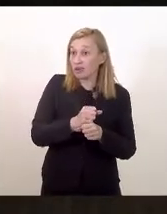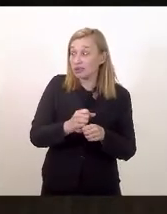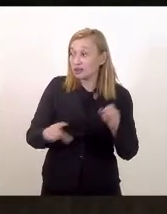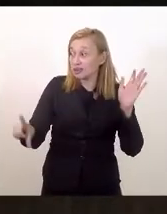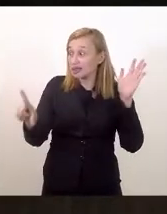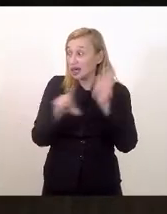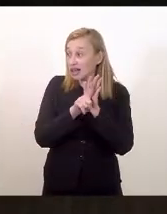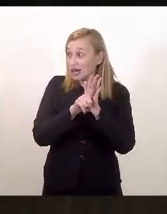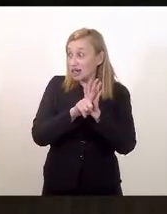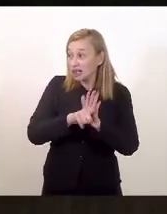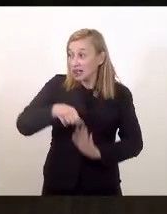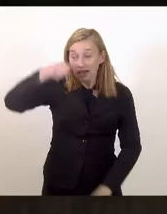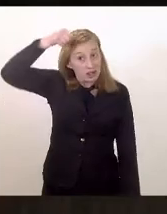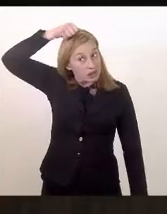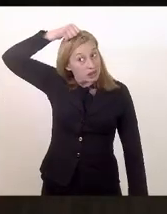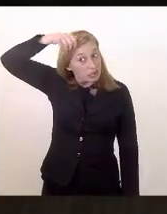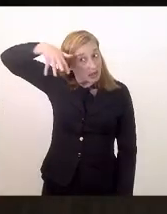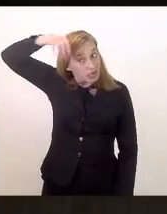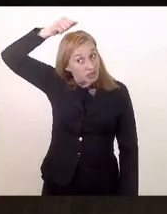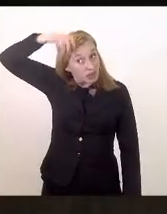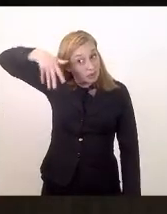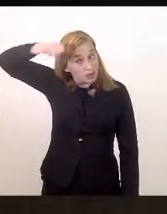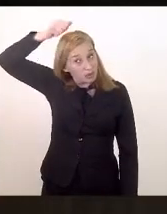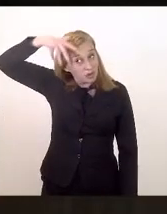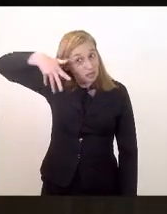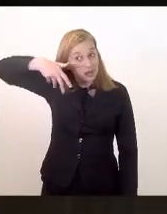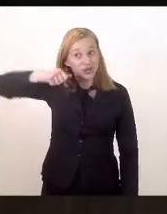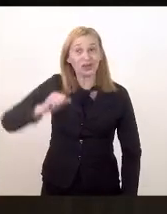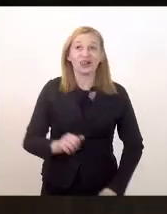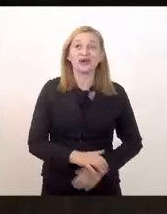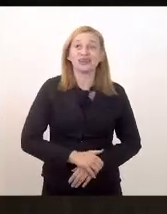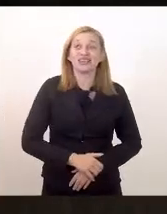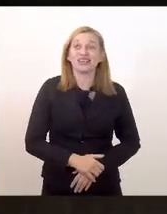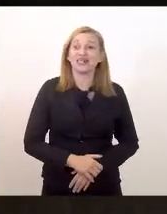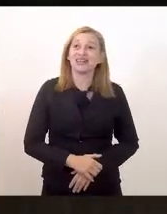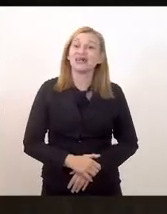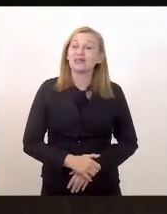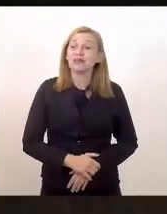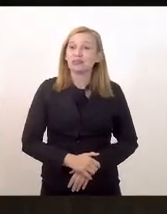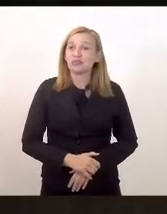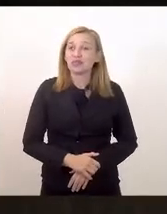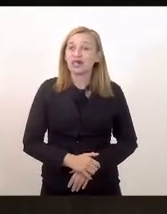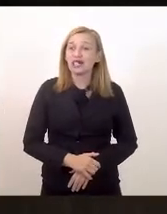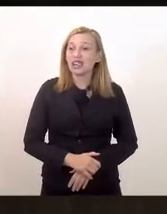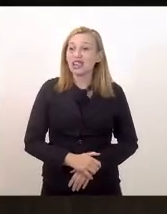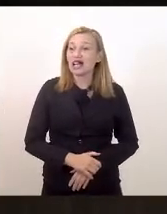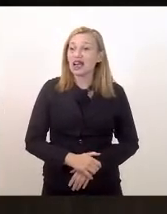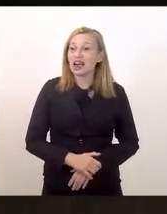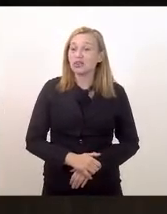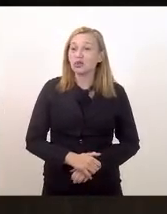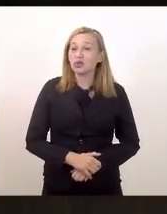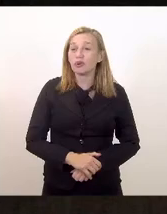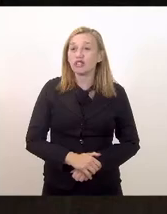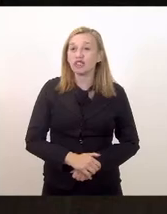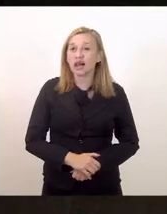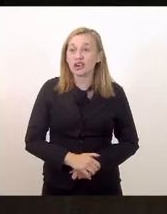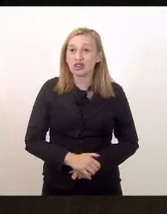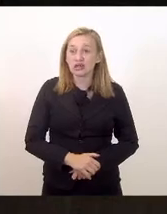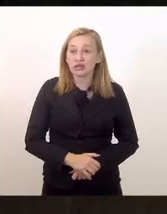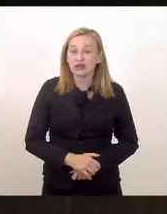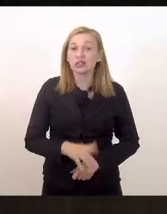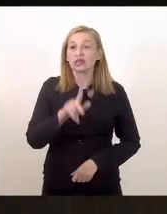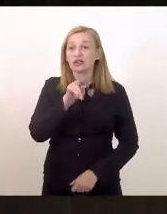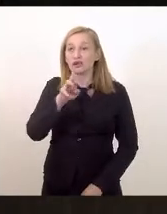aquela região nossa, Centro-Sul Fluminense, nós não temos nenhuma delegacia da mulher. Então, Vassouras